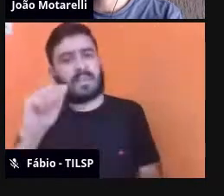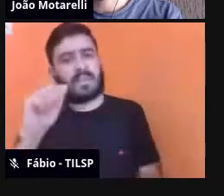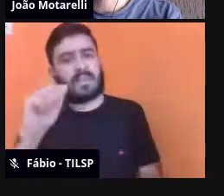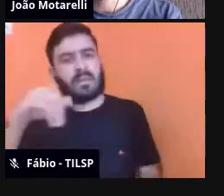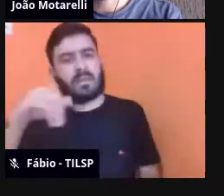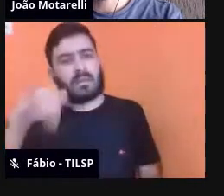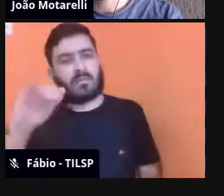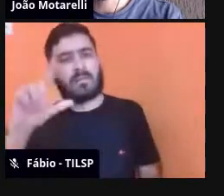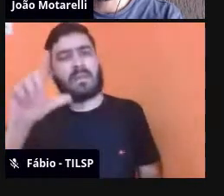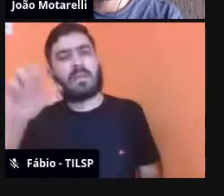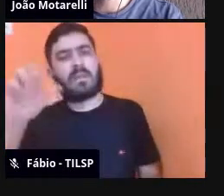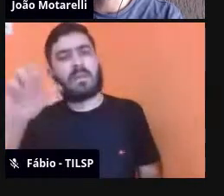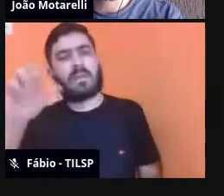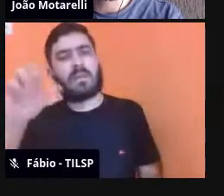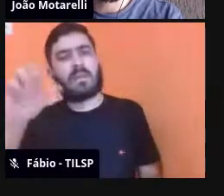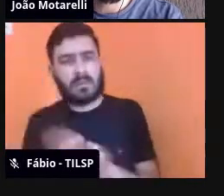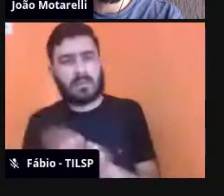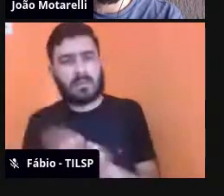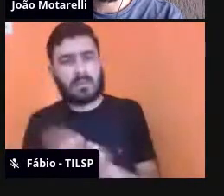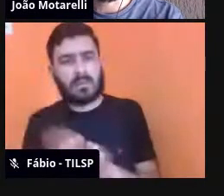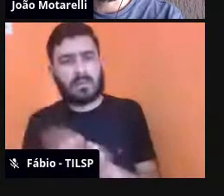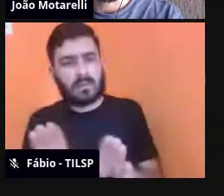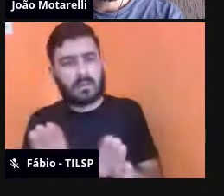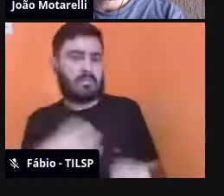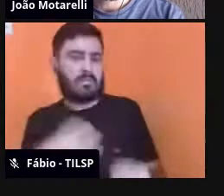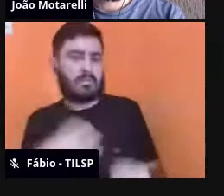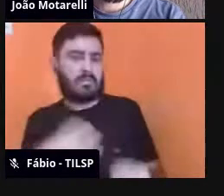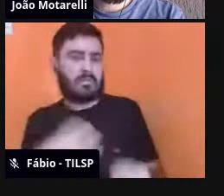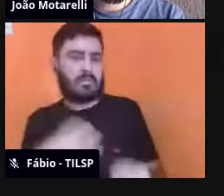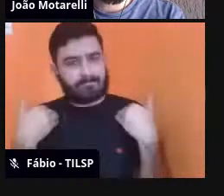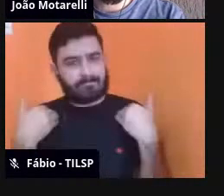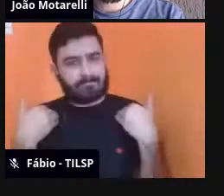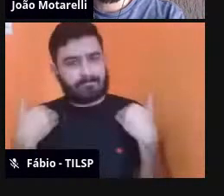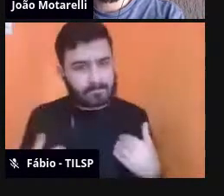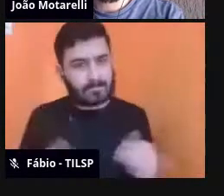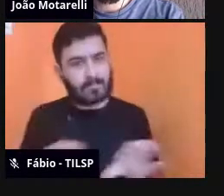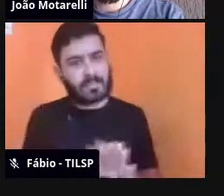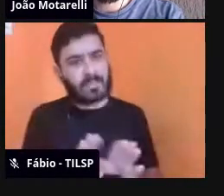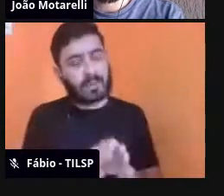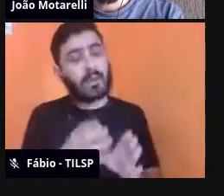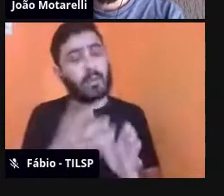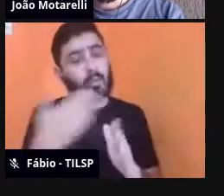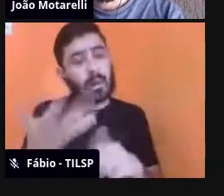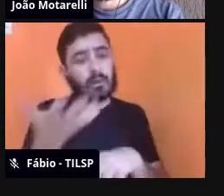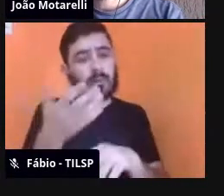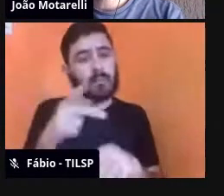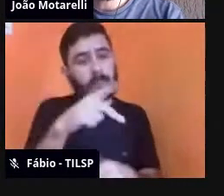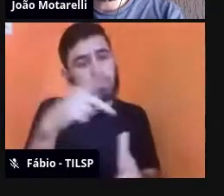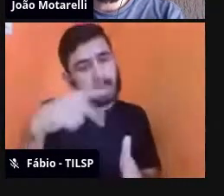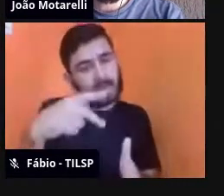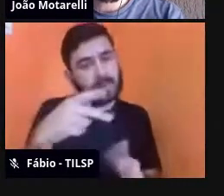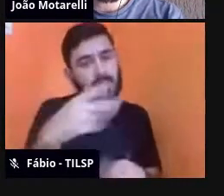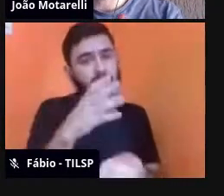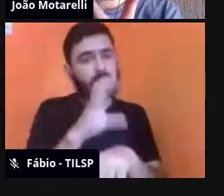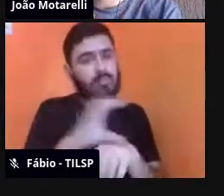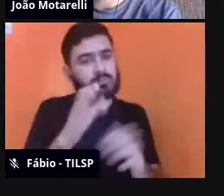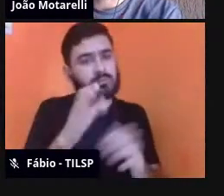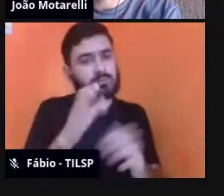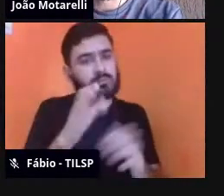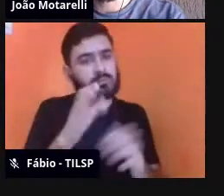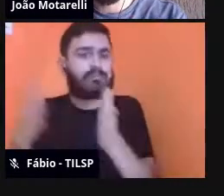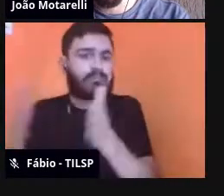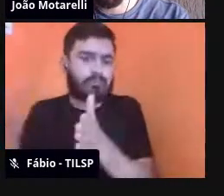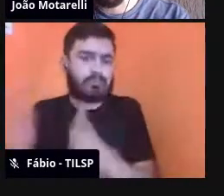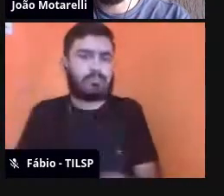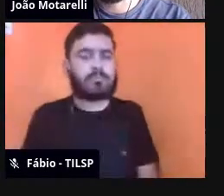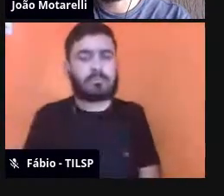estado nutricional, satisfação corporal e o período cursado. Nesse estudo, particularmente falando, ela conclui que os achados,